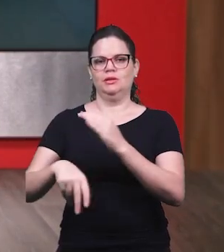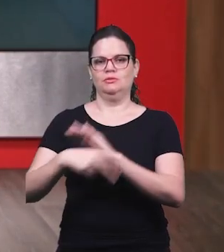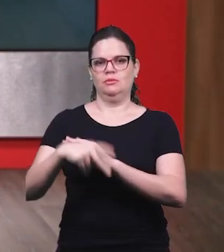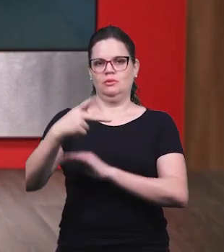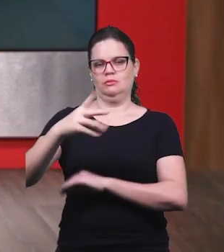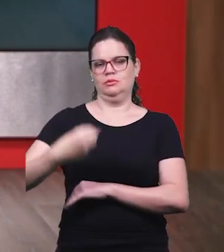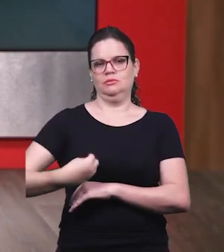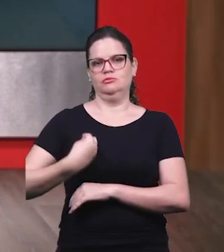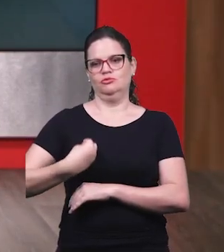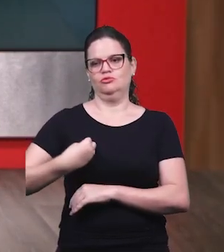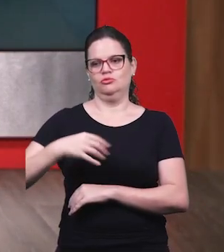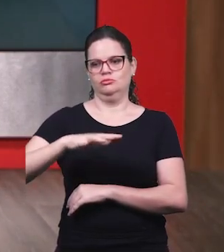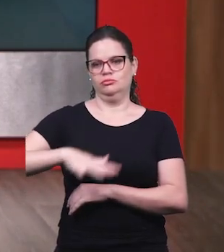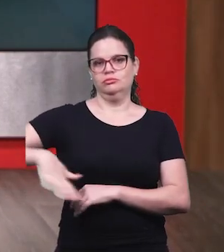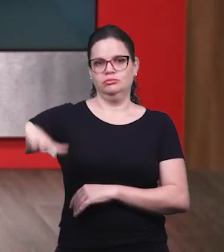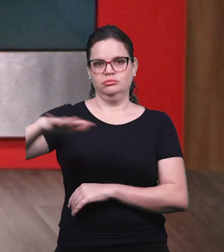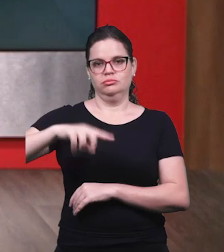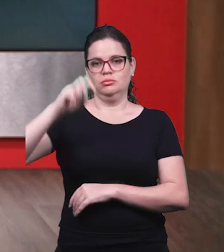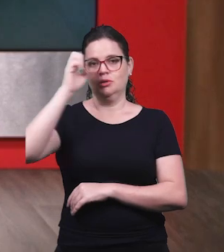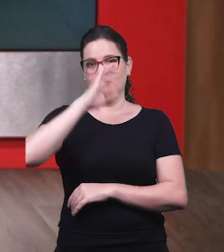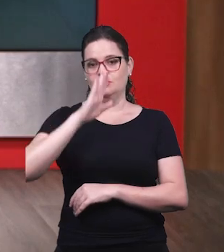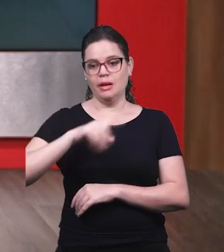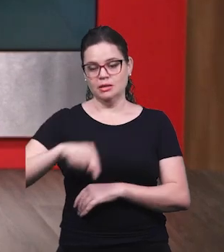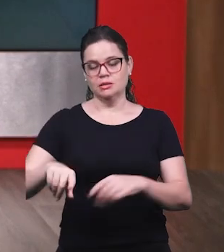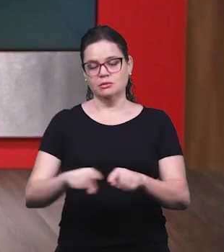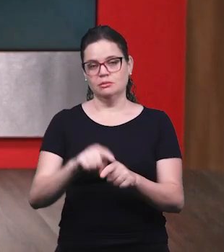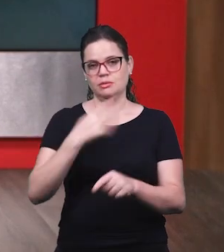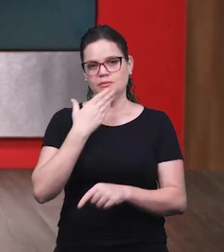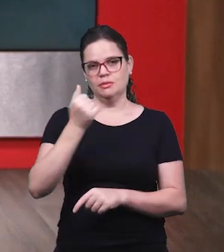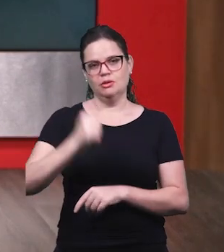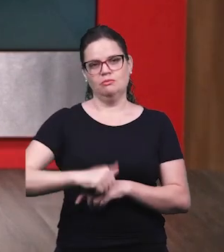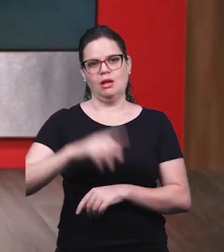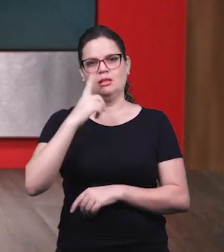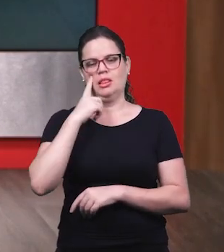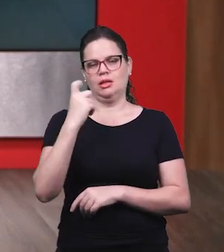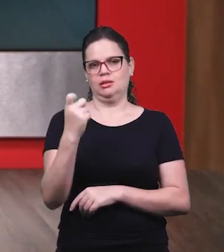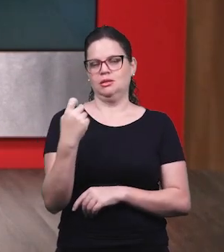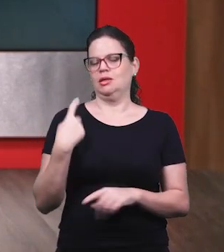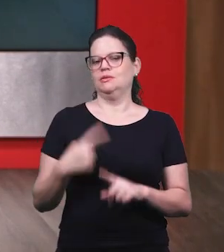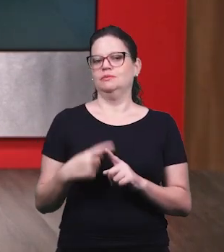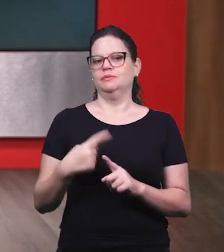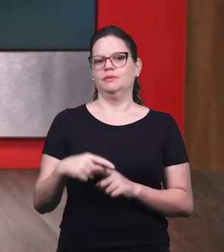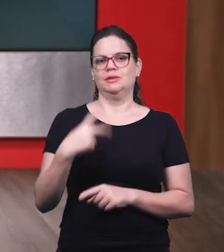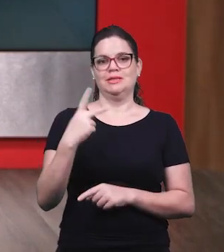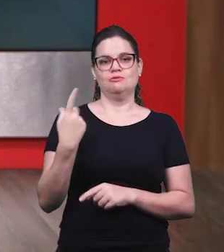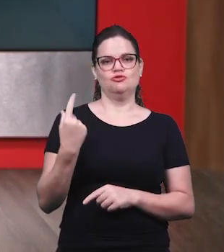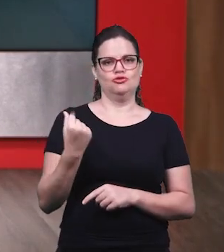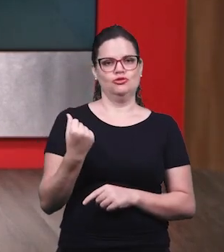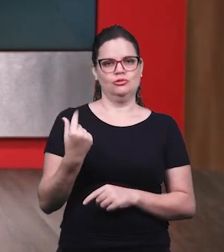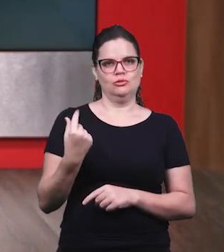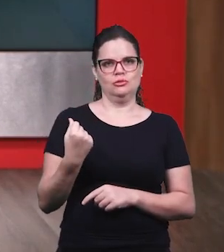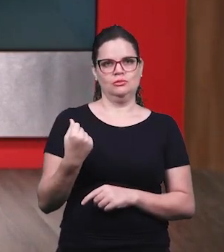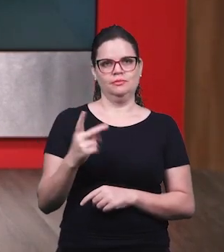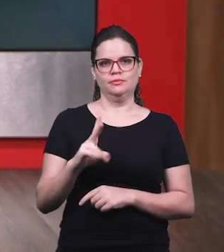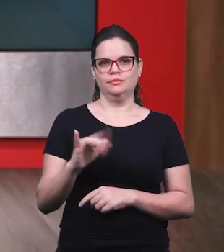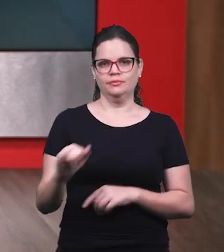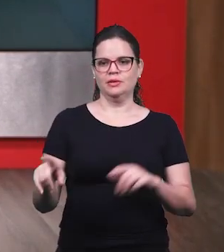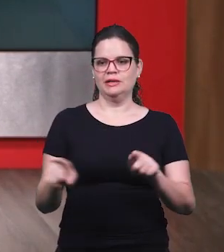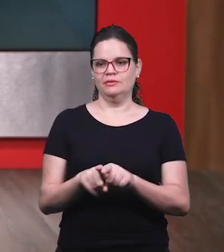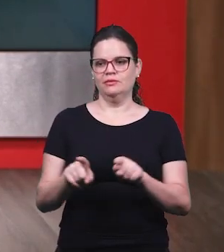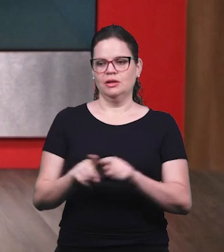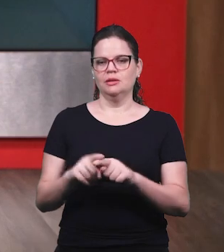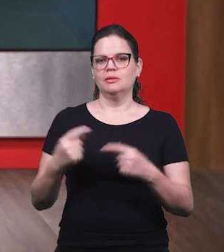país, economicamente é mais interessante, porque o seu dinheiro ele vai